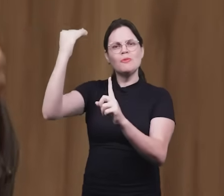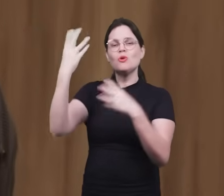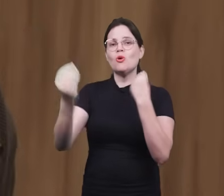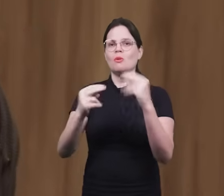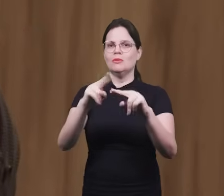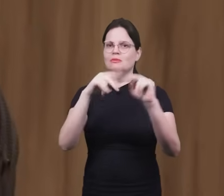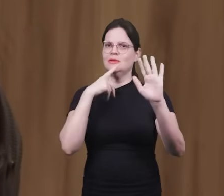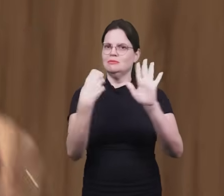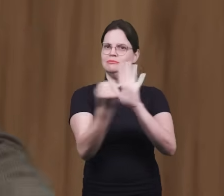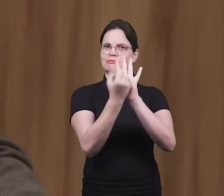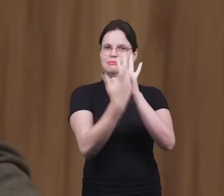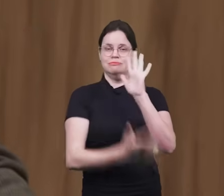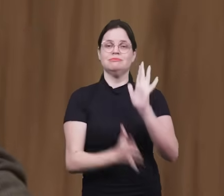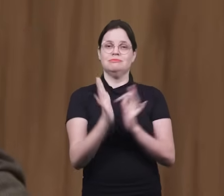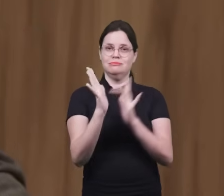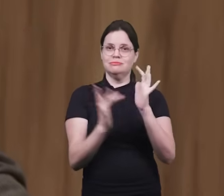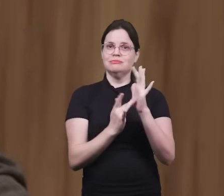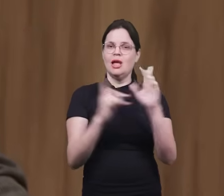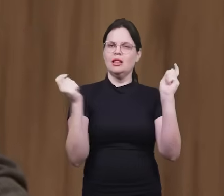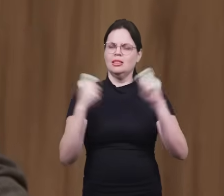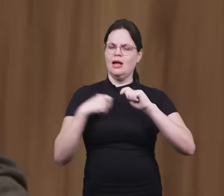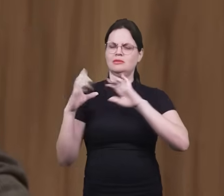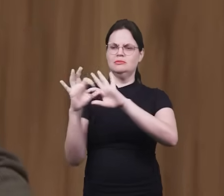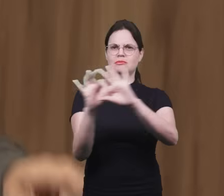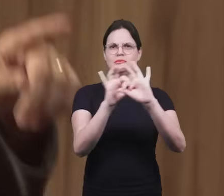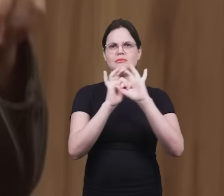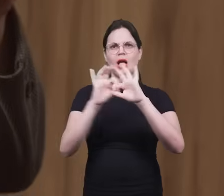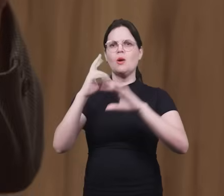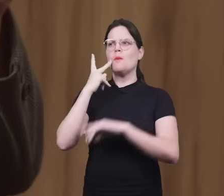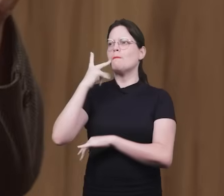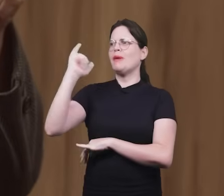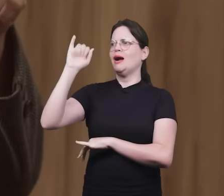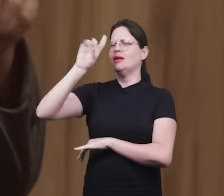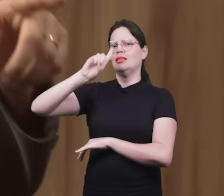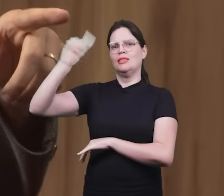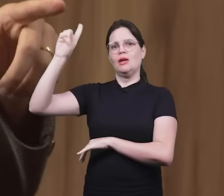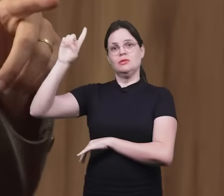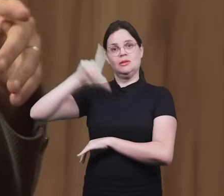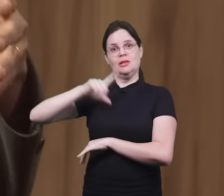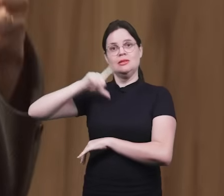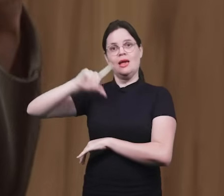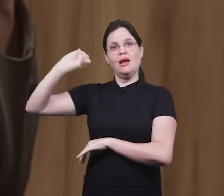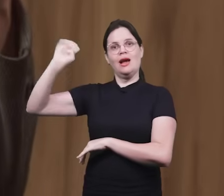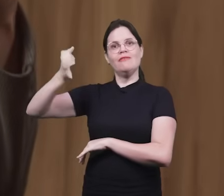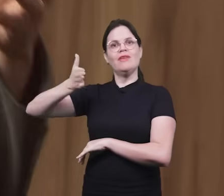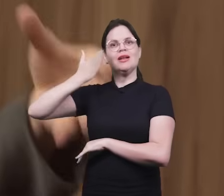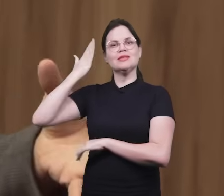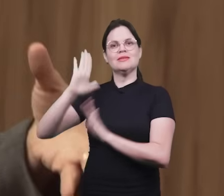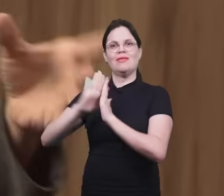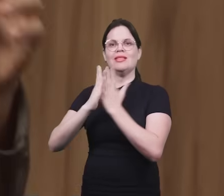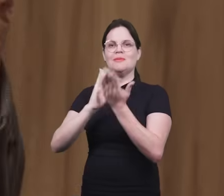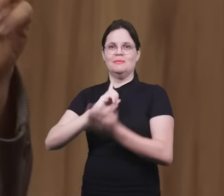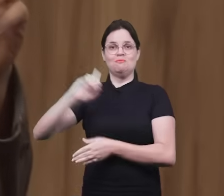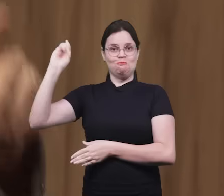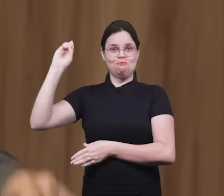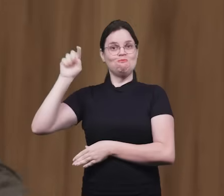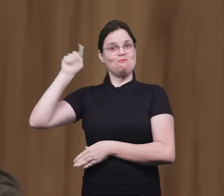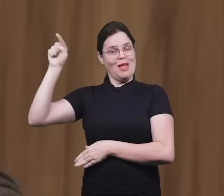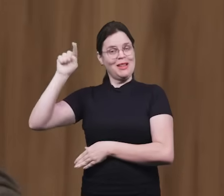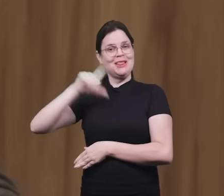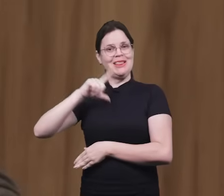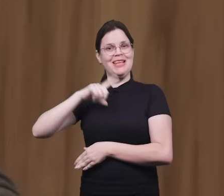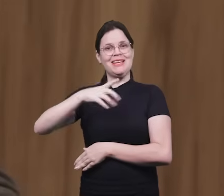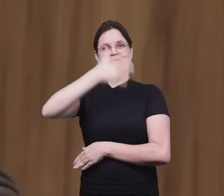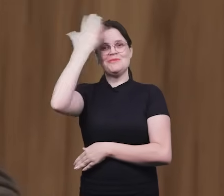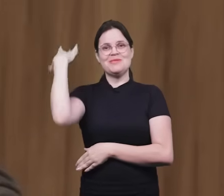sangue do Senhor Jesus nos dá acesso ao Santo dos Santos, onde está o maná escondido, que é a palavra revelada